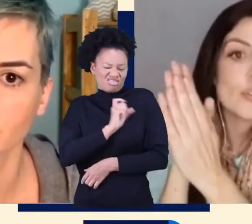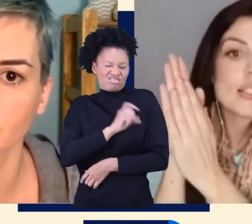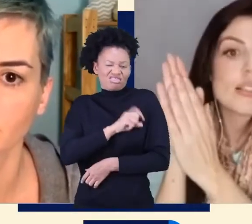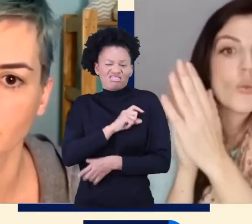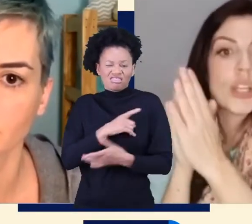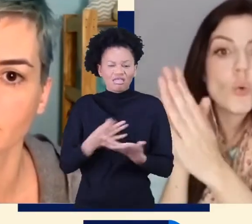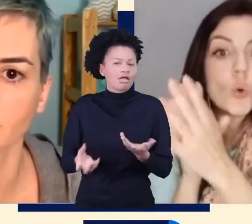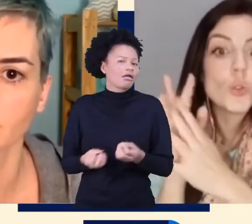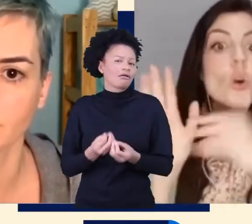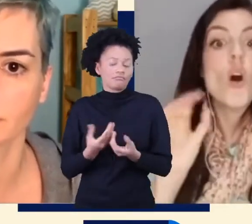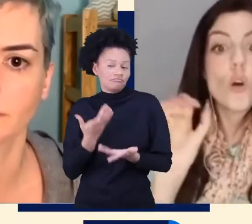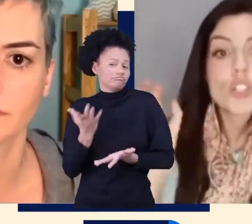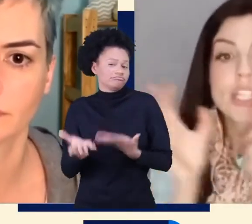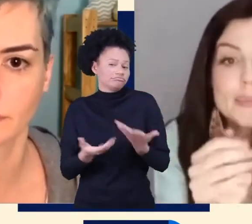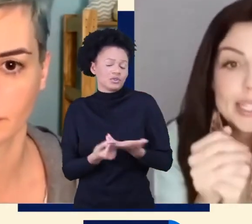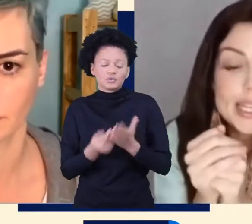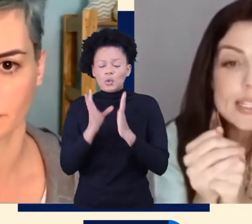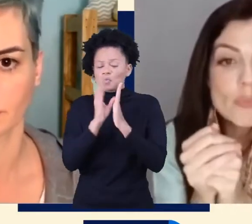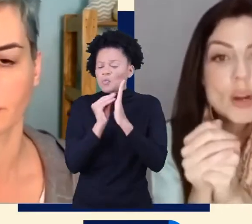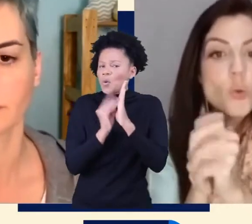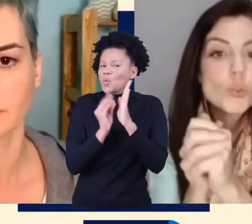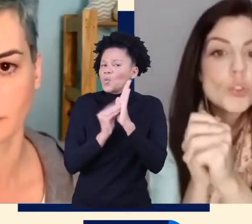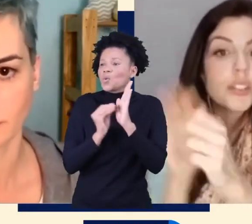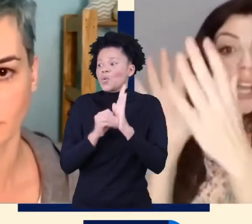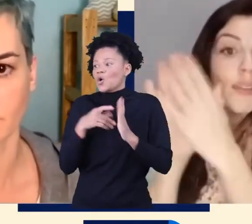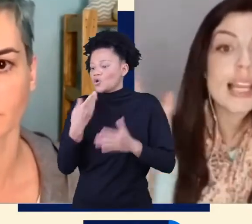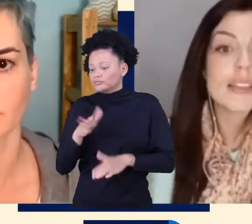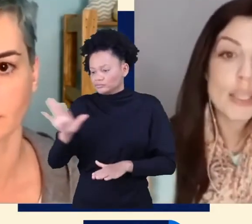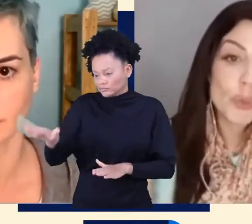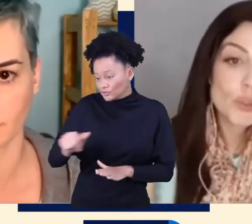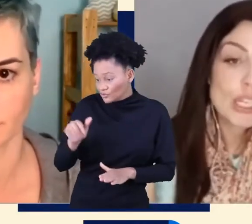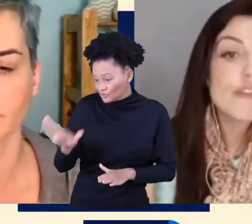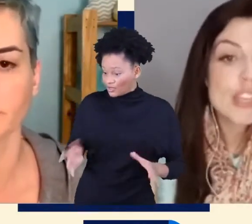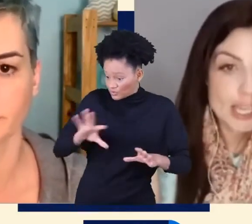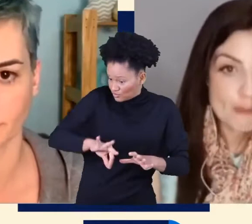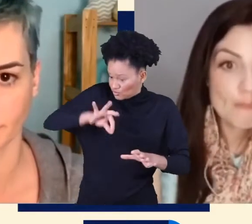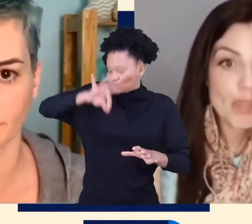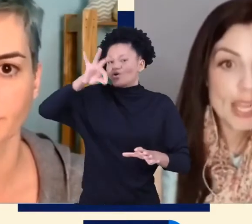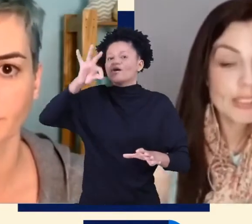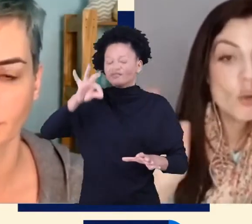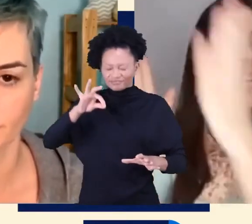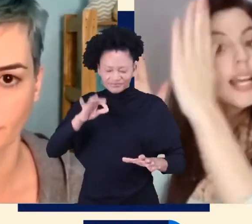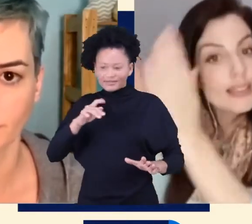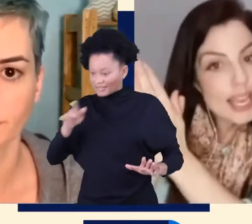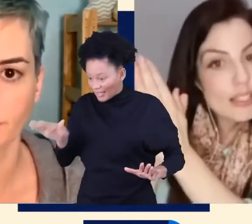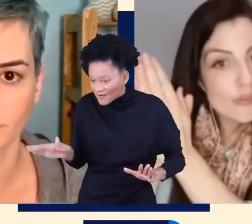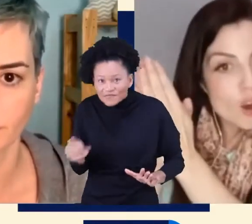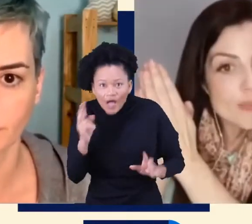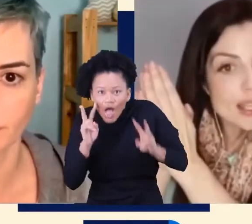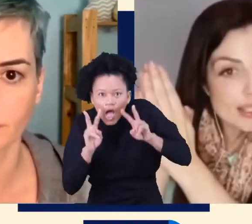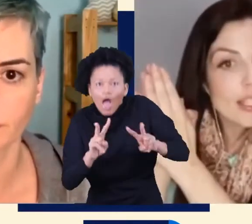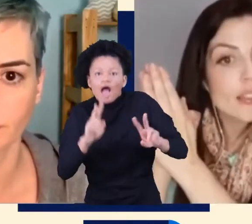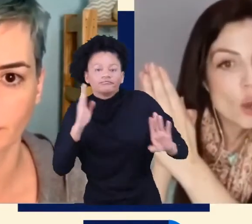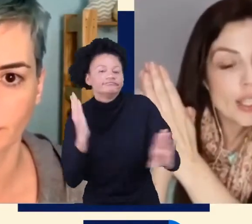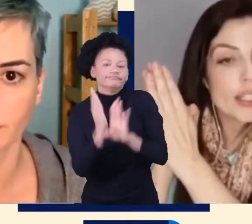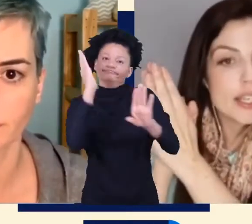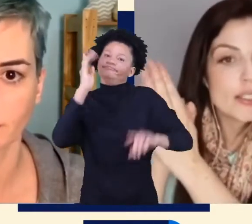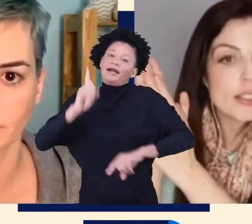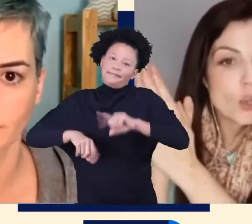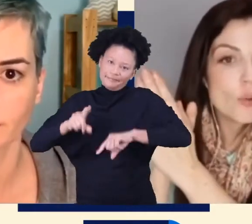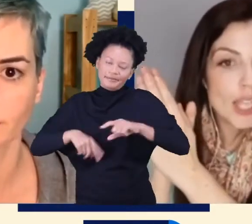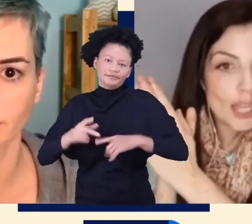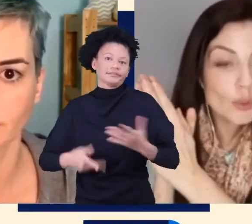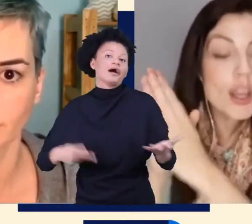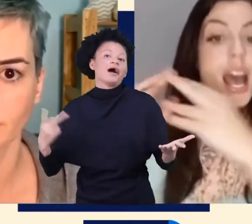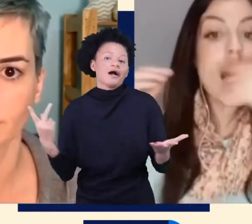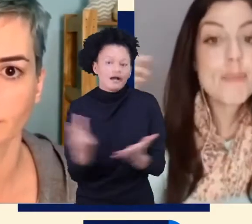no meio desse conteúdo, ou chama a criança para algum sorteio e lá tem pornografia, tá? Então, dessa forma é acidental que a criança